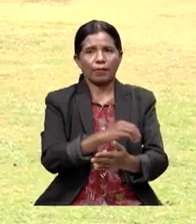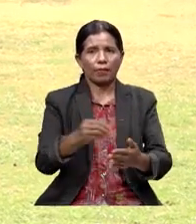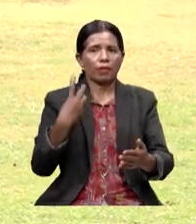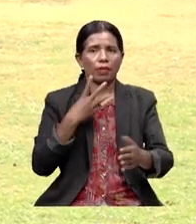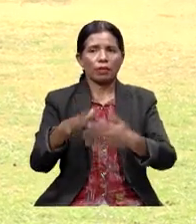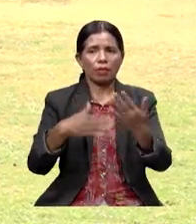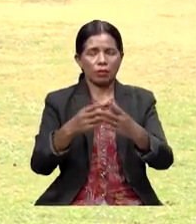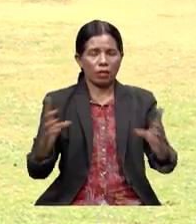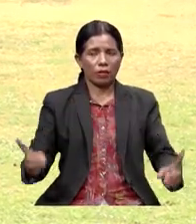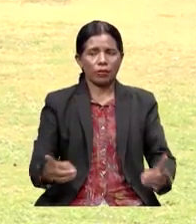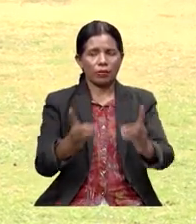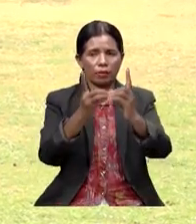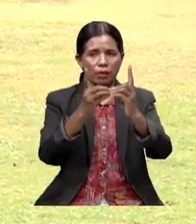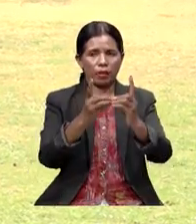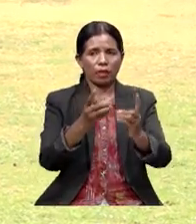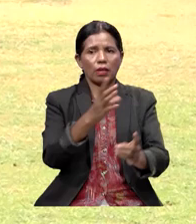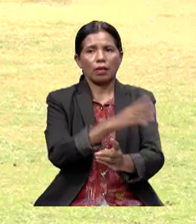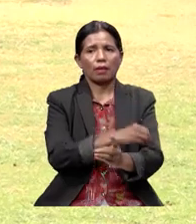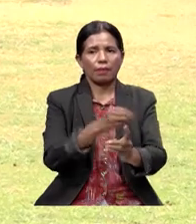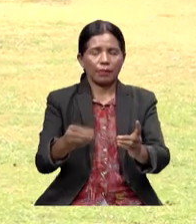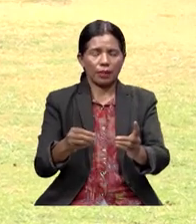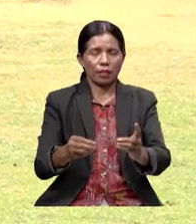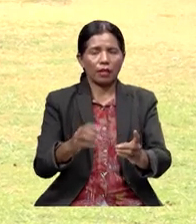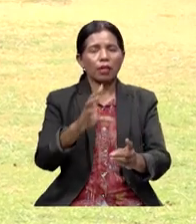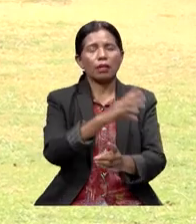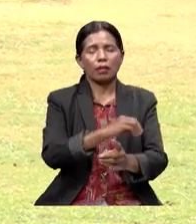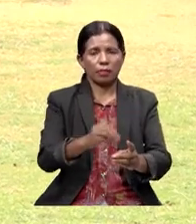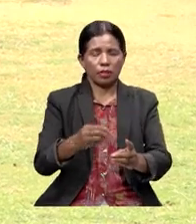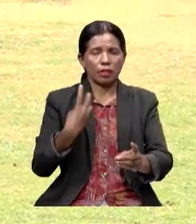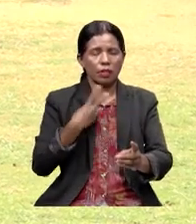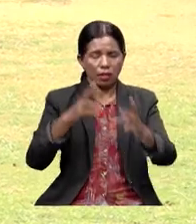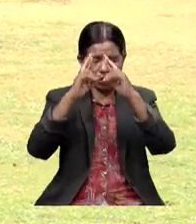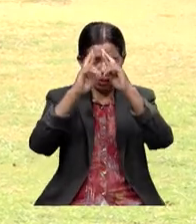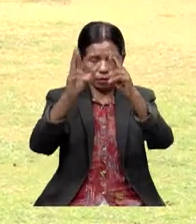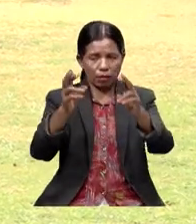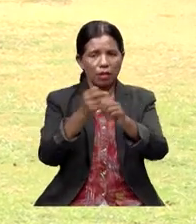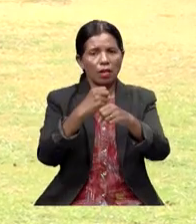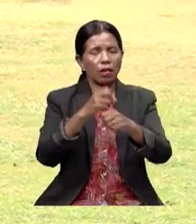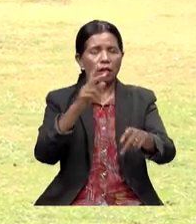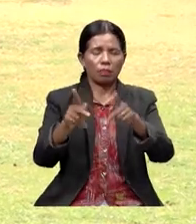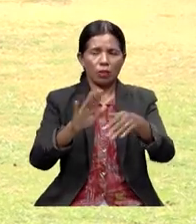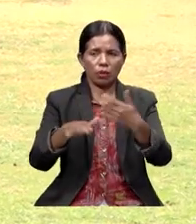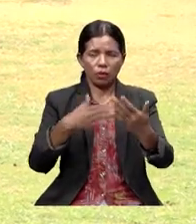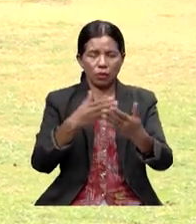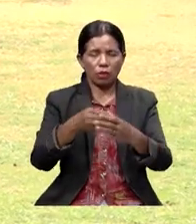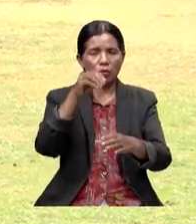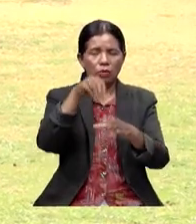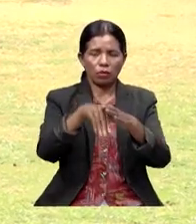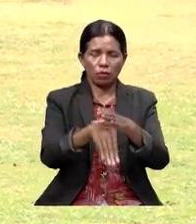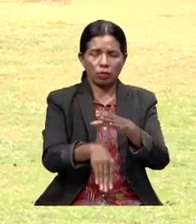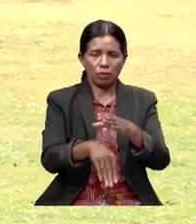ita hotu asoru hela. Maka decadência moral, hori halo ema hotu mod,